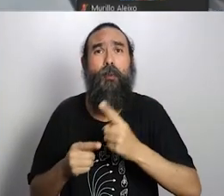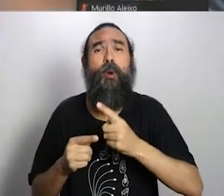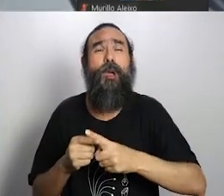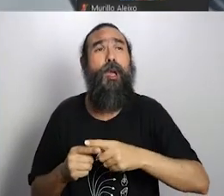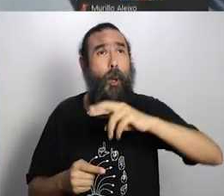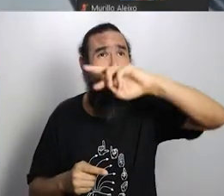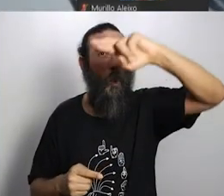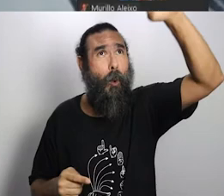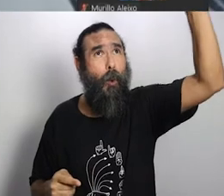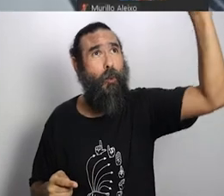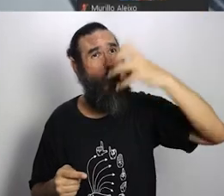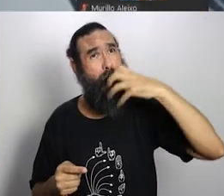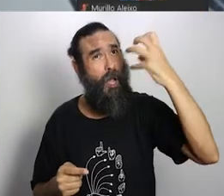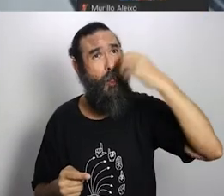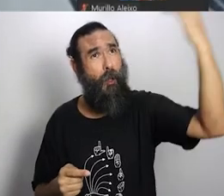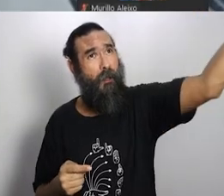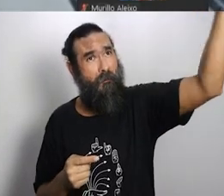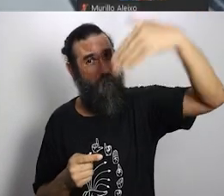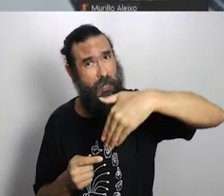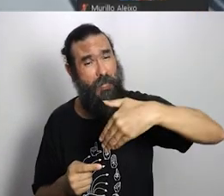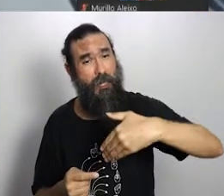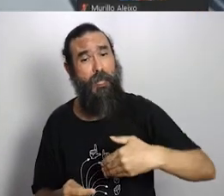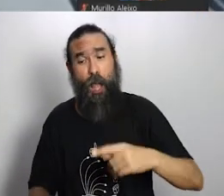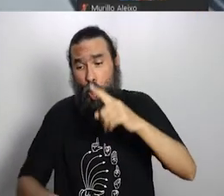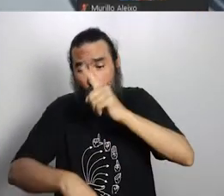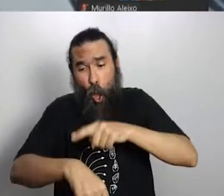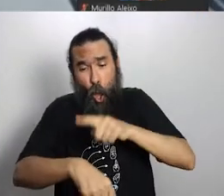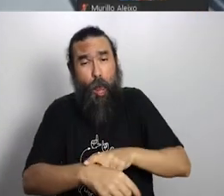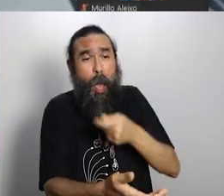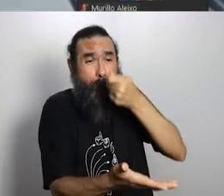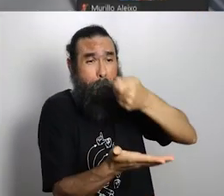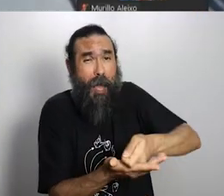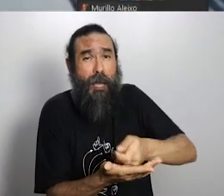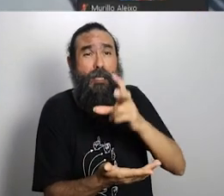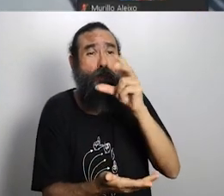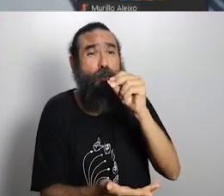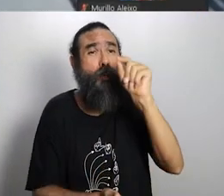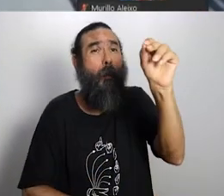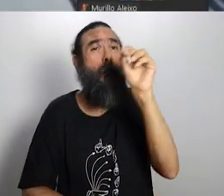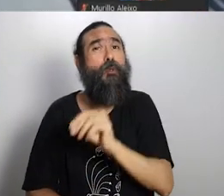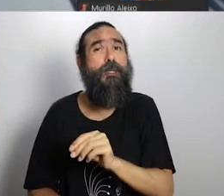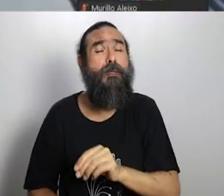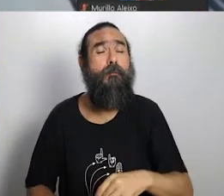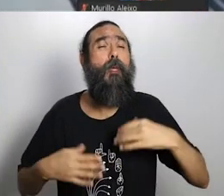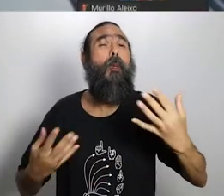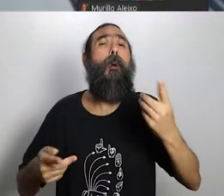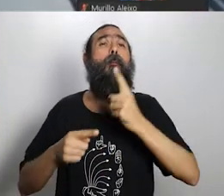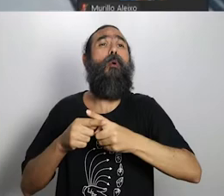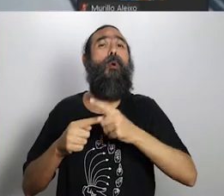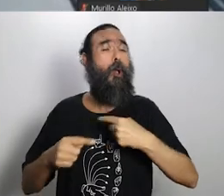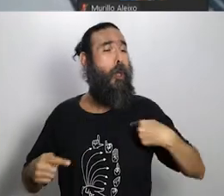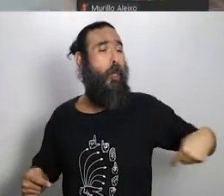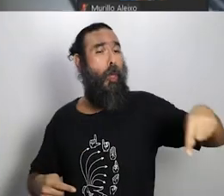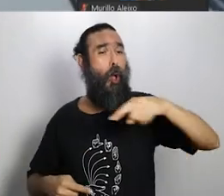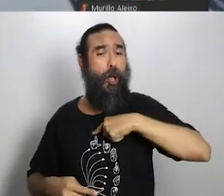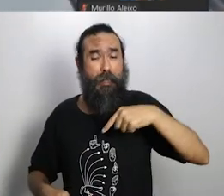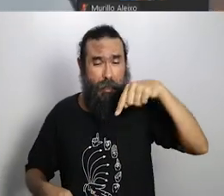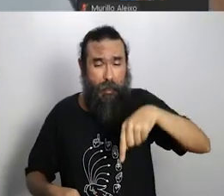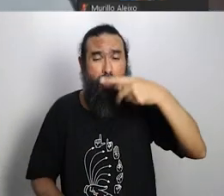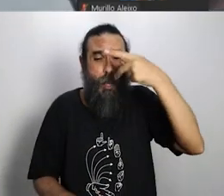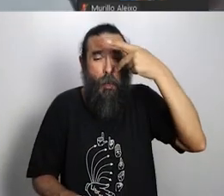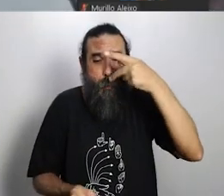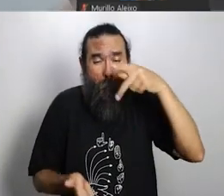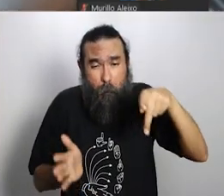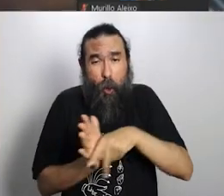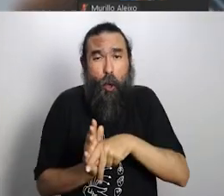eles não têm o dinheiro certo para pagar? Não pode. Como é que o artista pode trabalhar desse jeito? Eu não trabalho